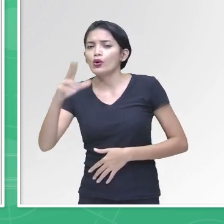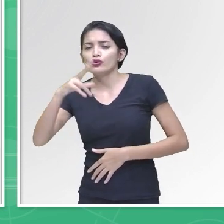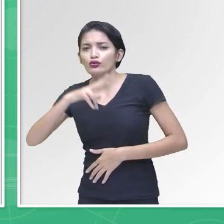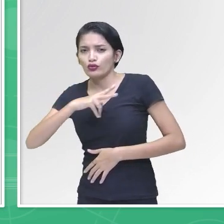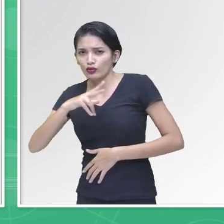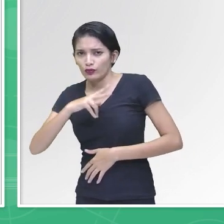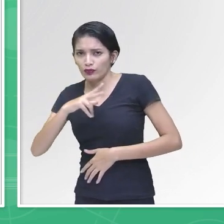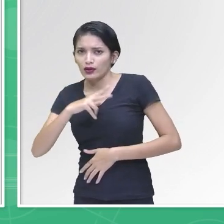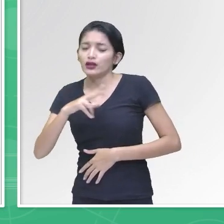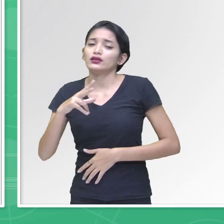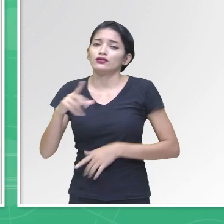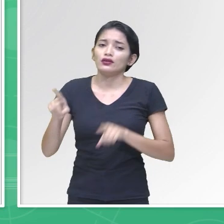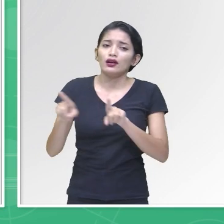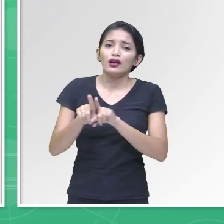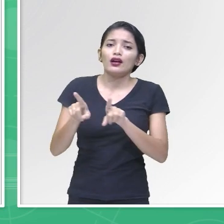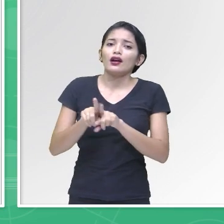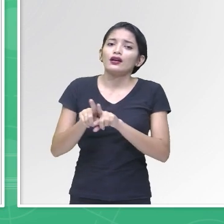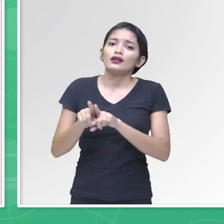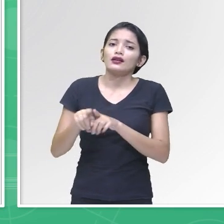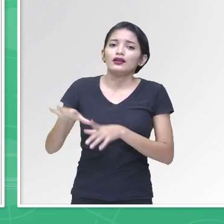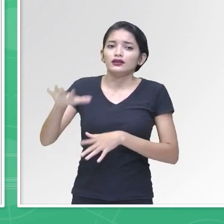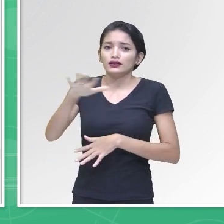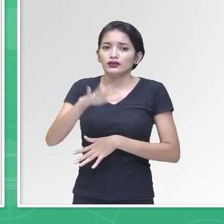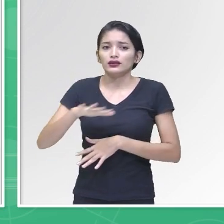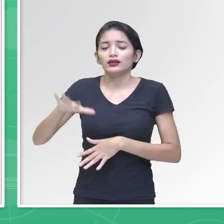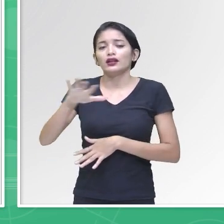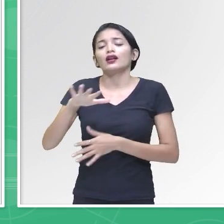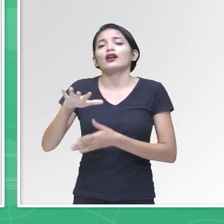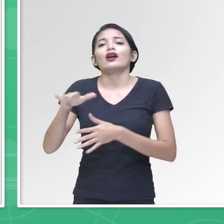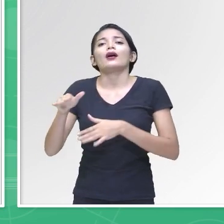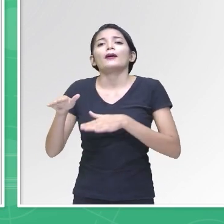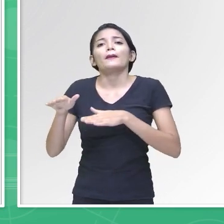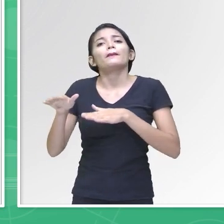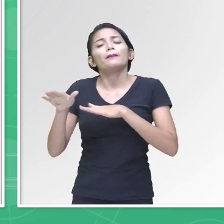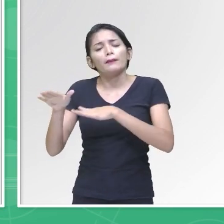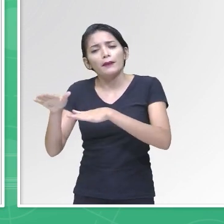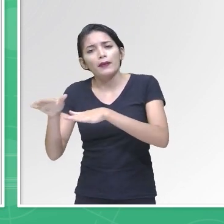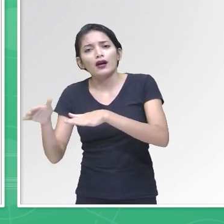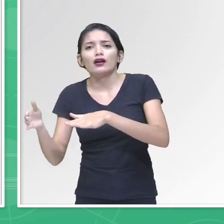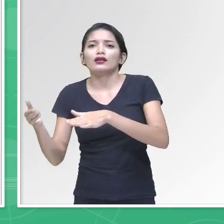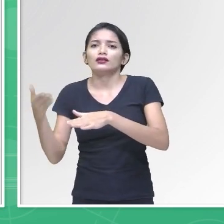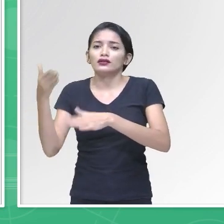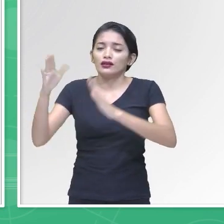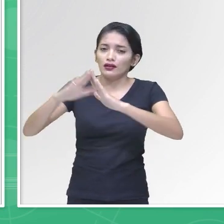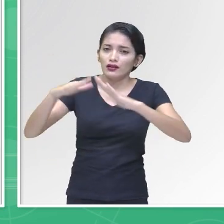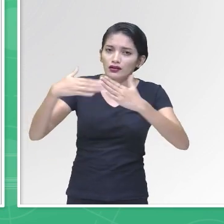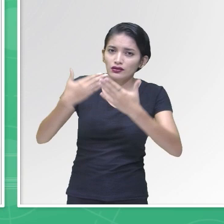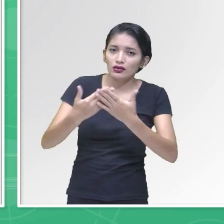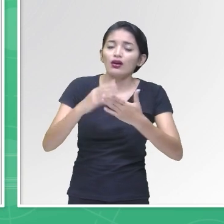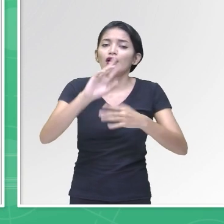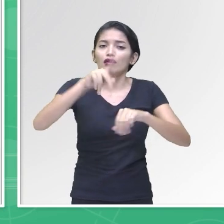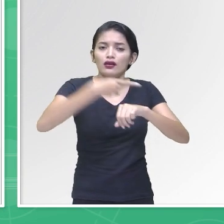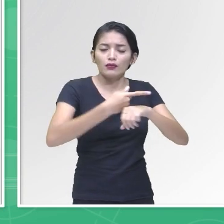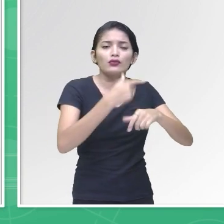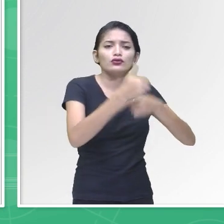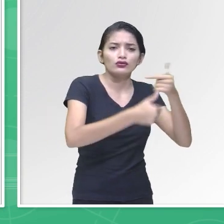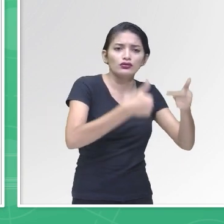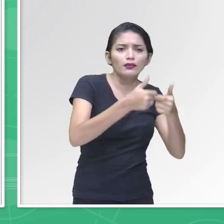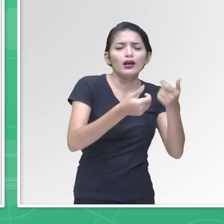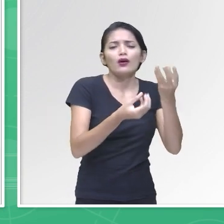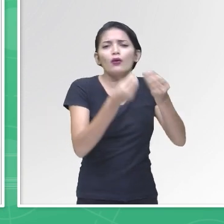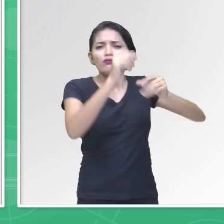e escreve-se no eixo do trânsito da escola para o trabalho, emergindo como categorias de